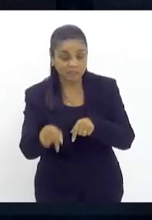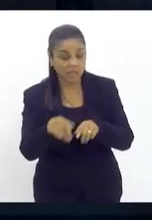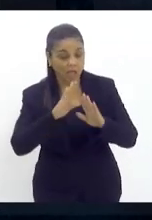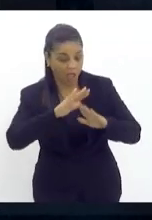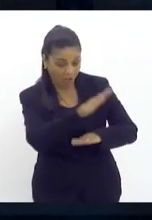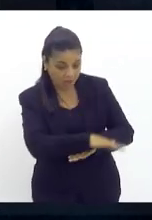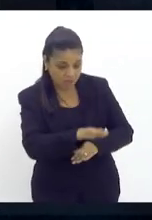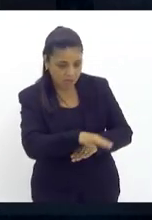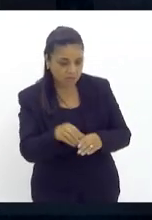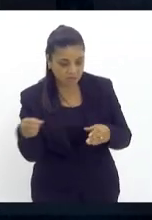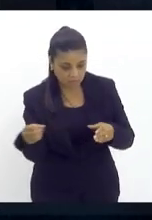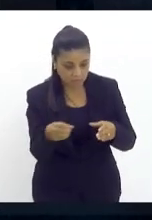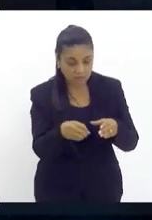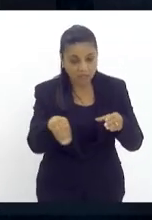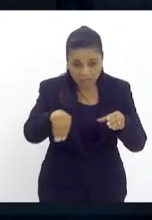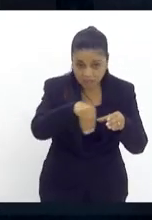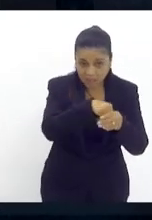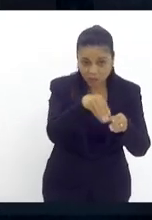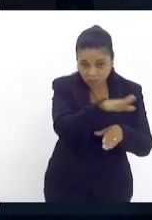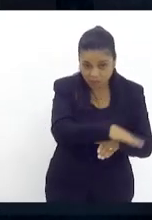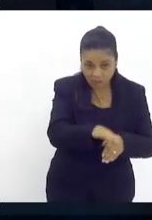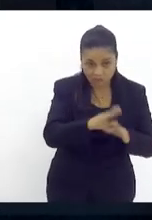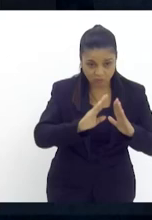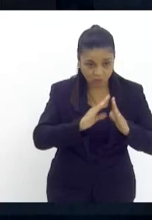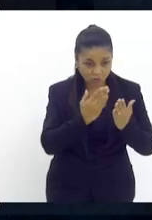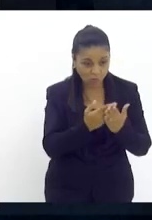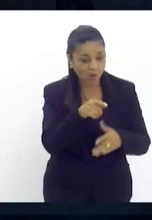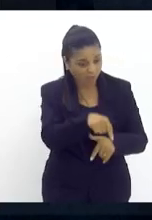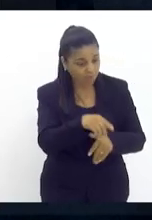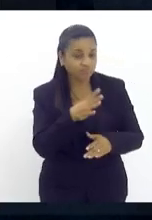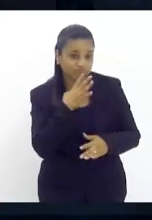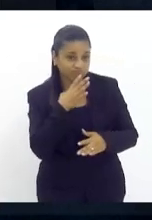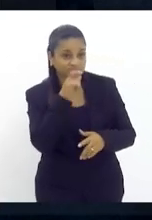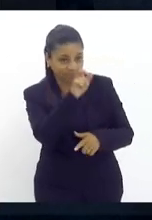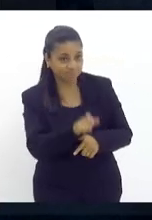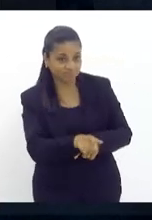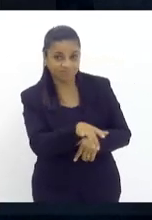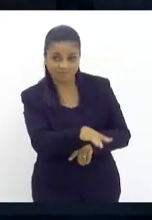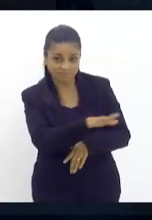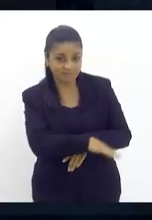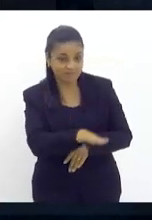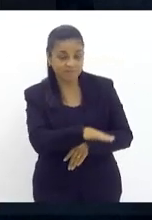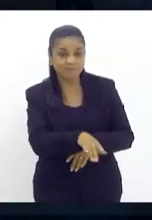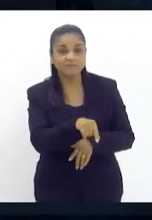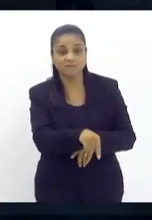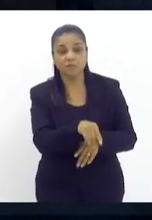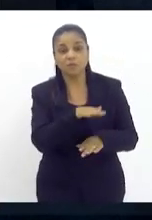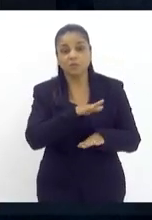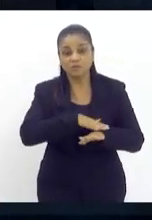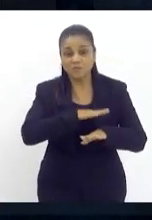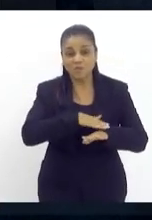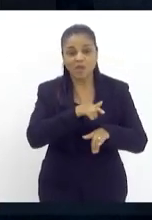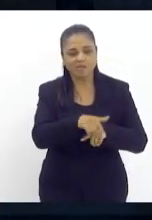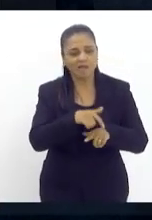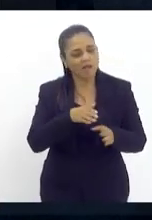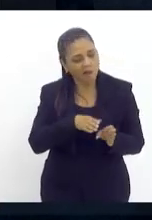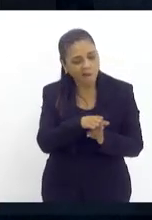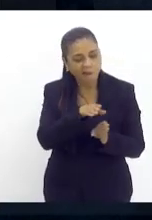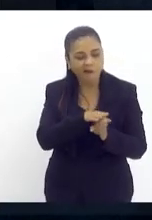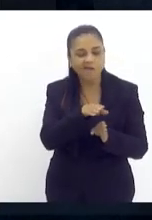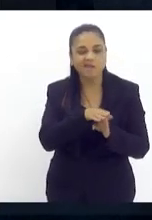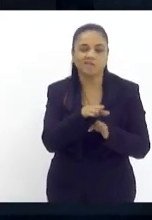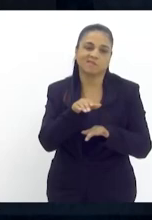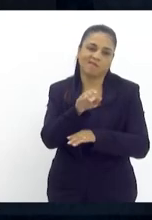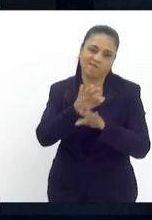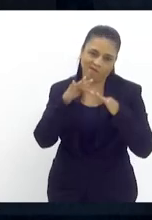ela conhece essa criança. Então, a partir desse momento, ela tem mais condições de orientar essa